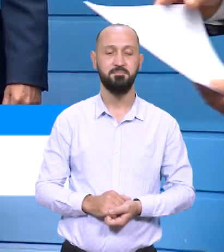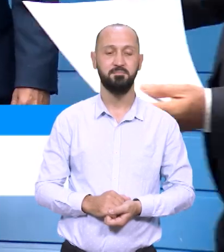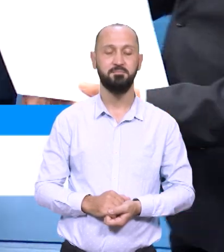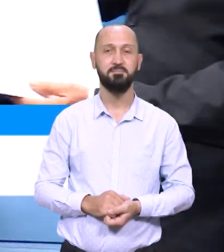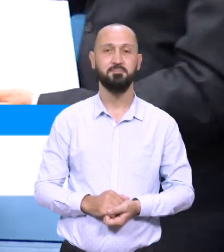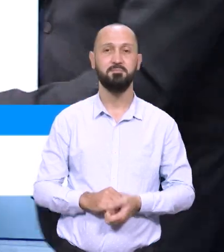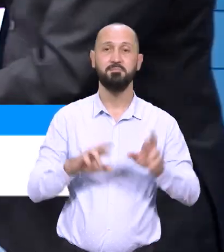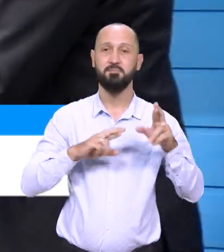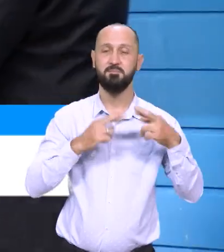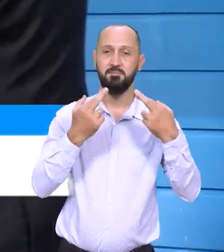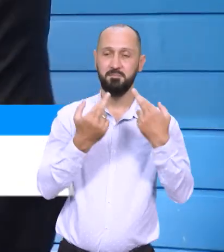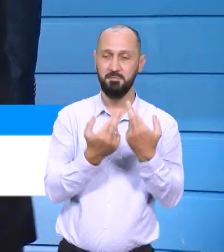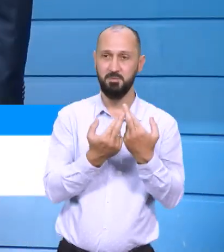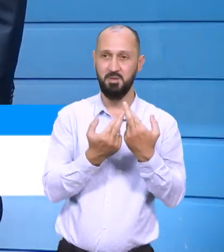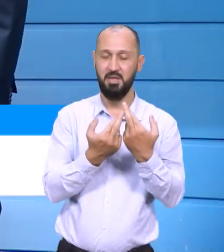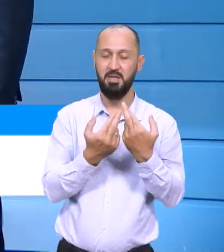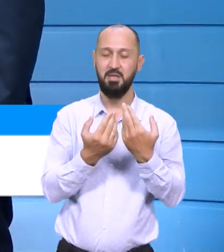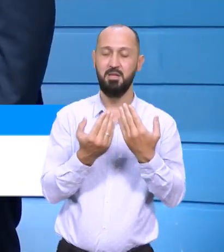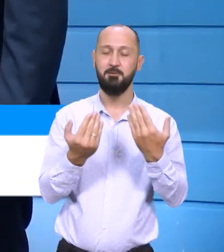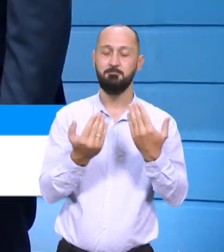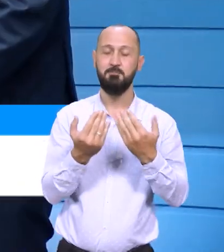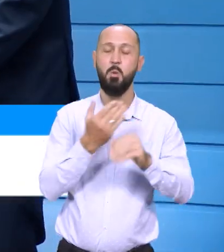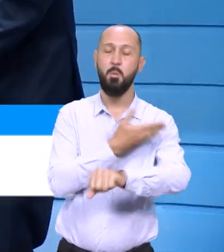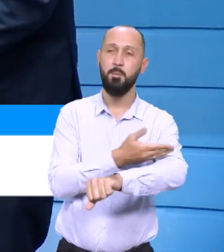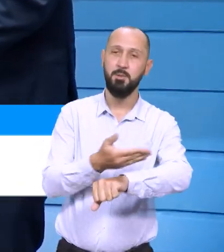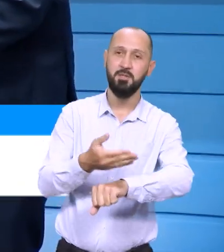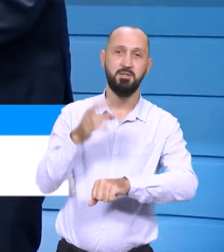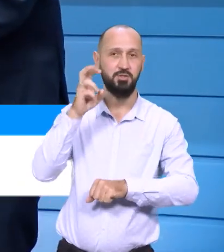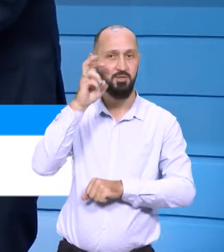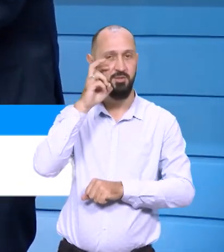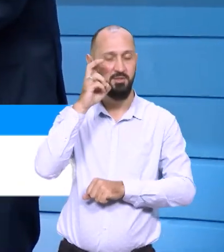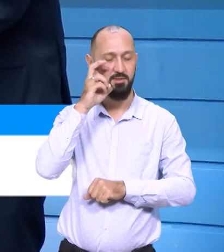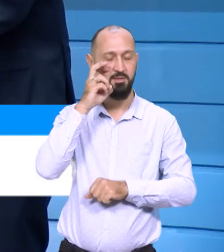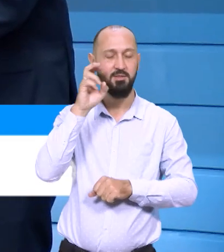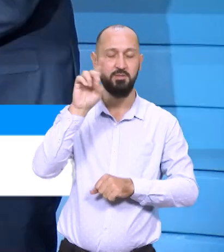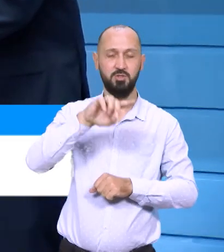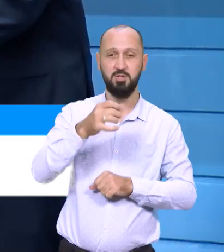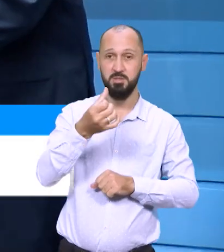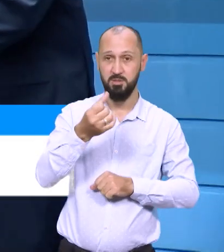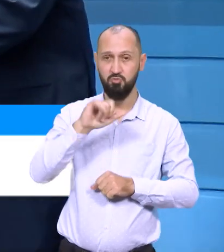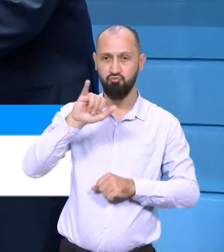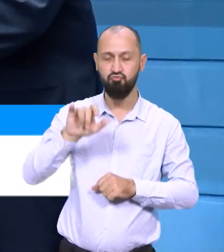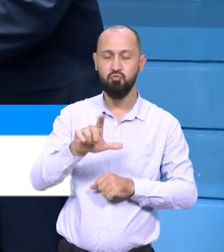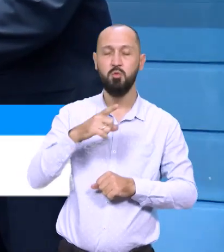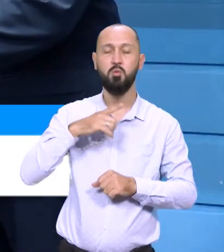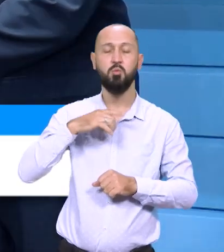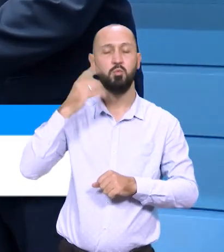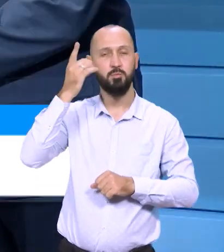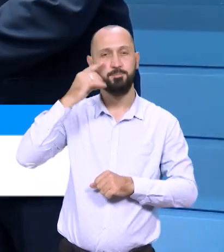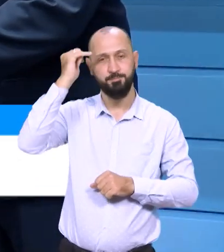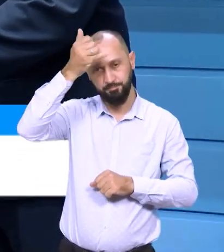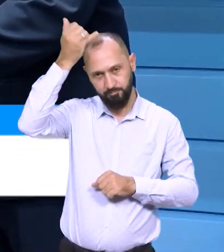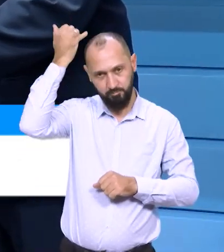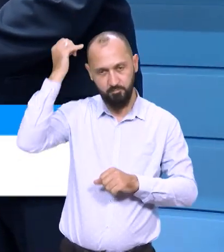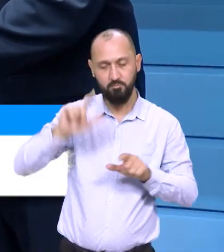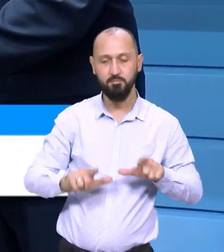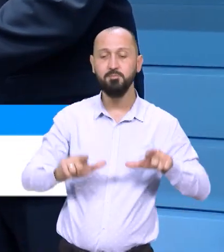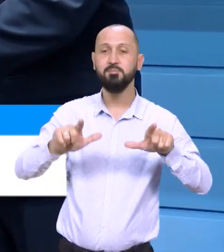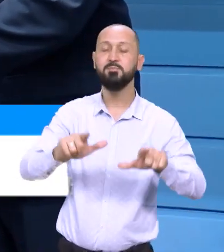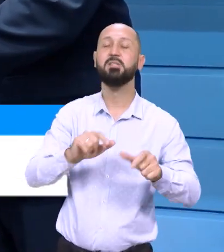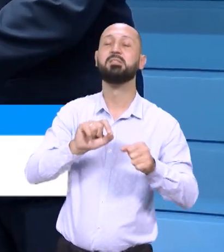Na sessão plenária desta quinta-feira, 6 de julho, o deputado estadual Júnior Mock, do MDB, fez a entrega da moção